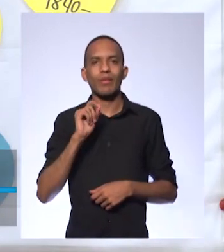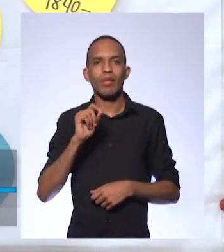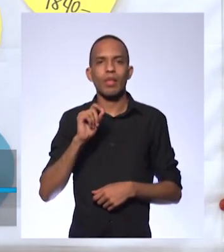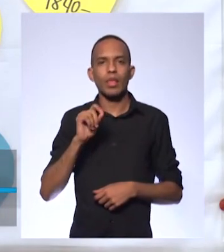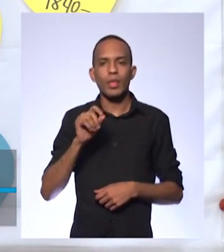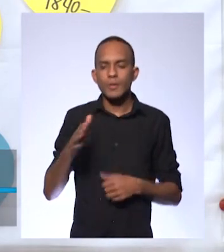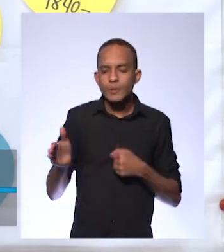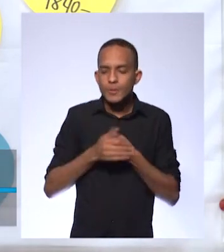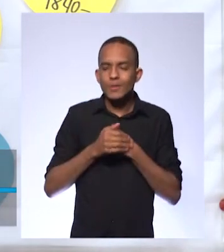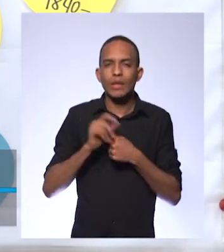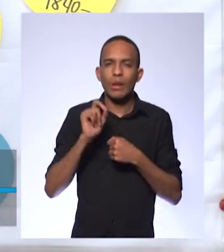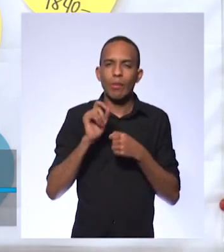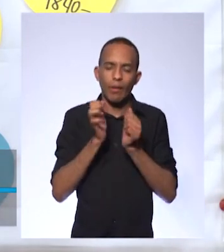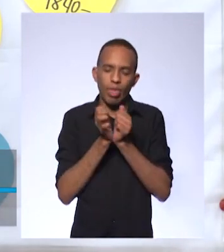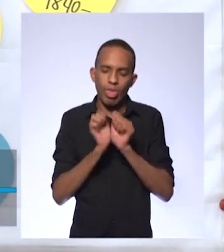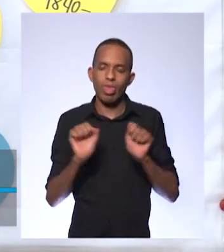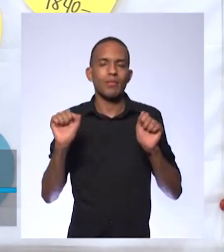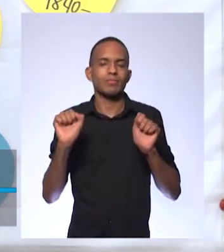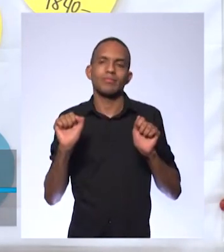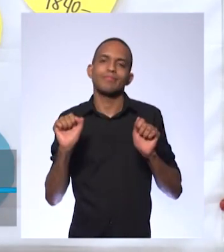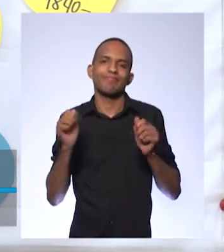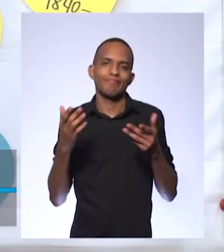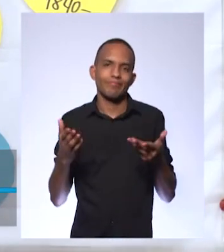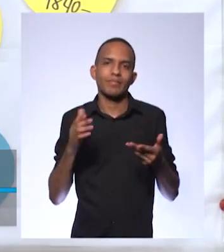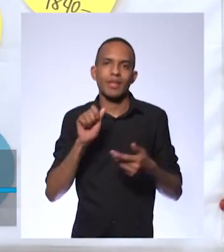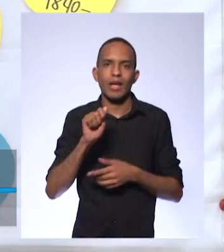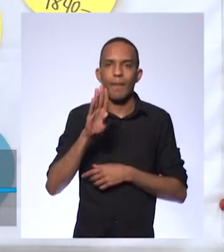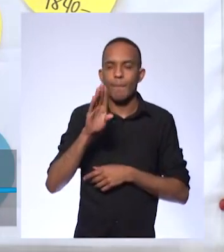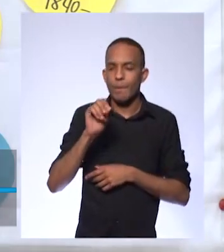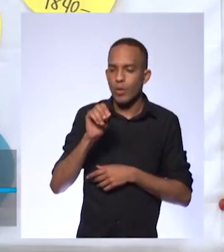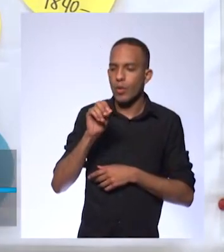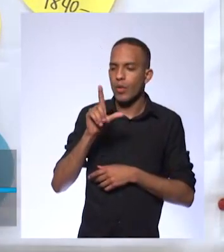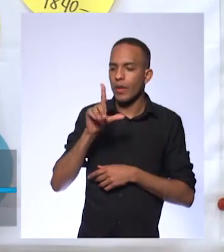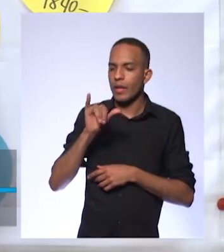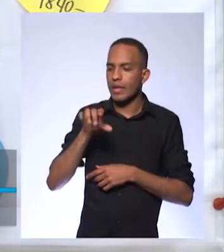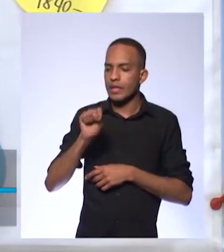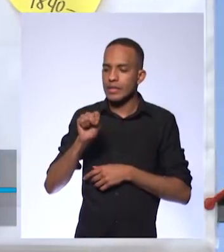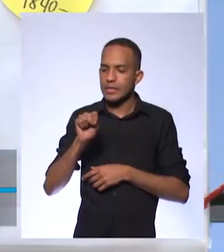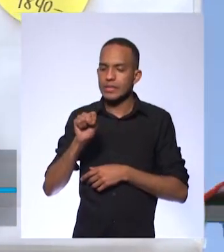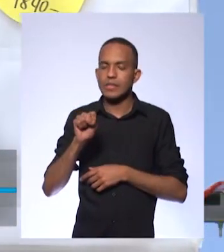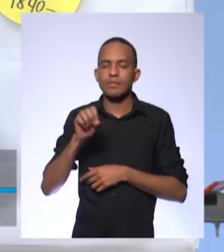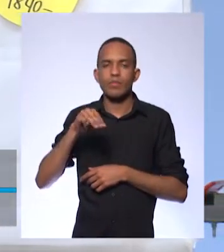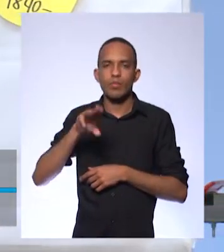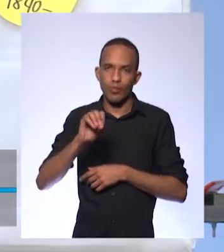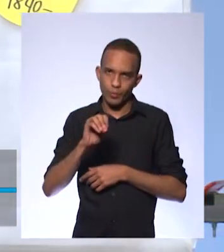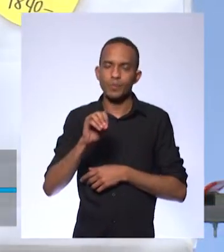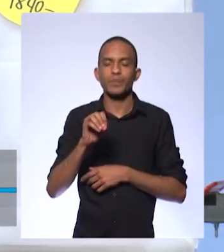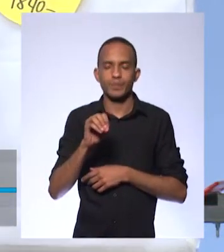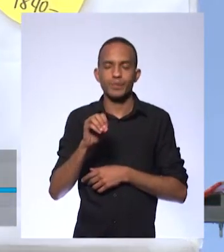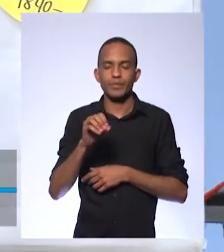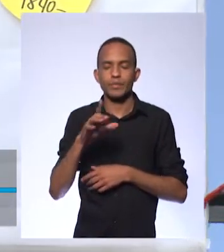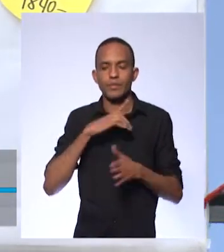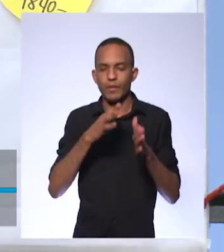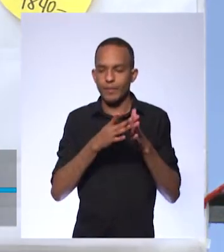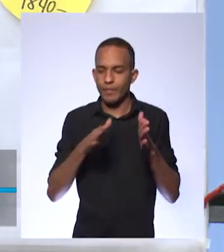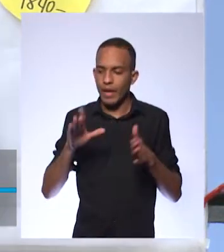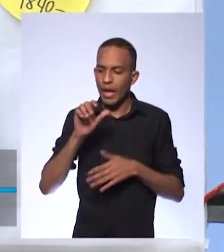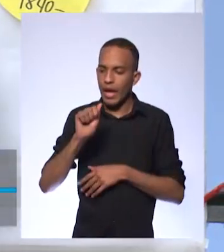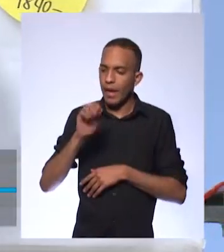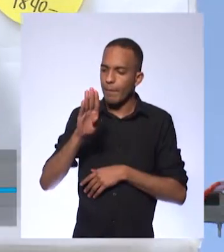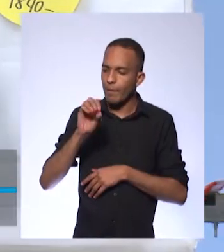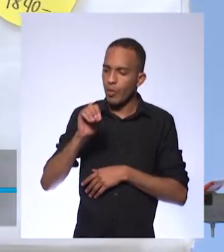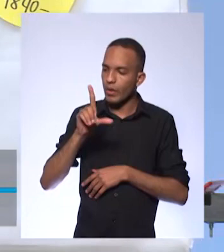abafar a questão abolicionista, porque vocês sabem que a questão abolicionista era uma problemática aí nesse período imperial. É